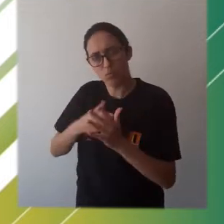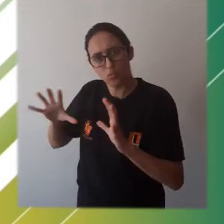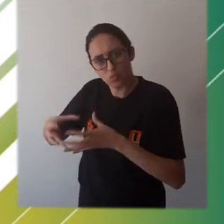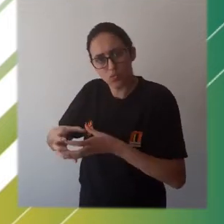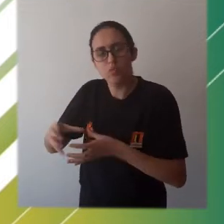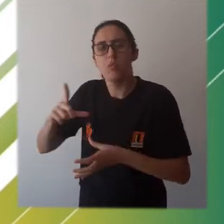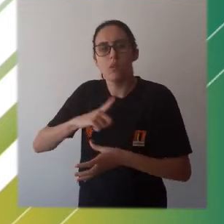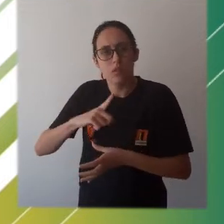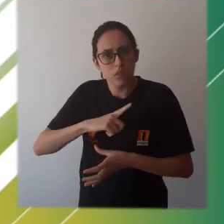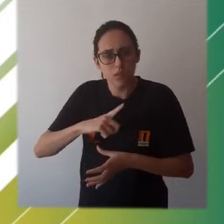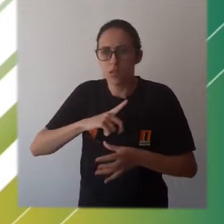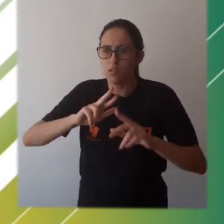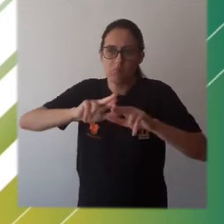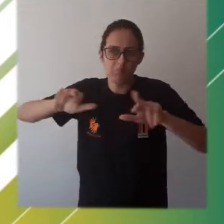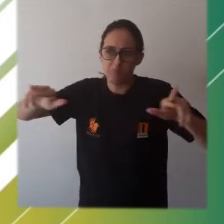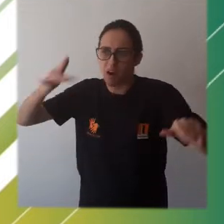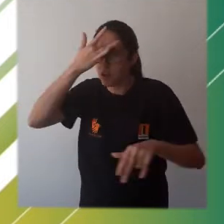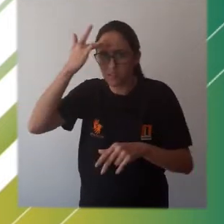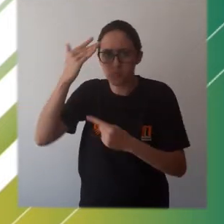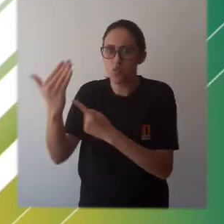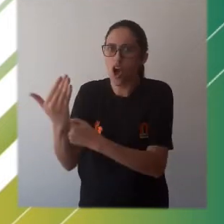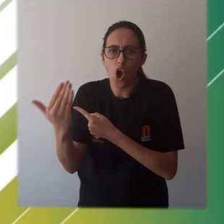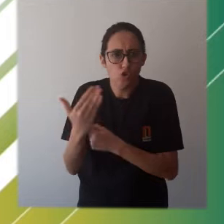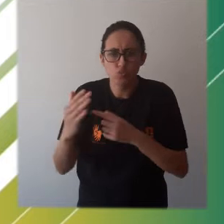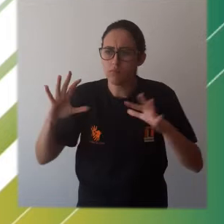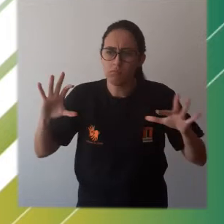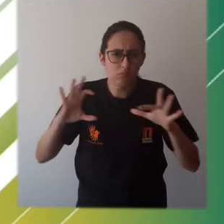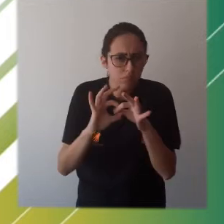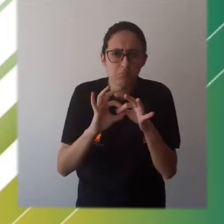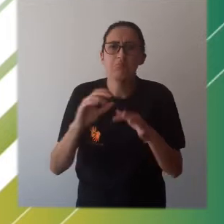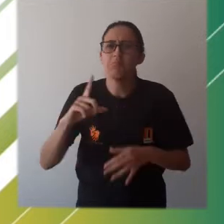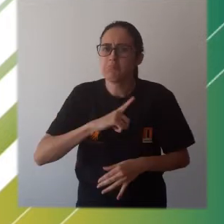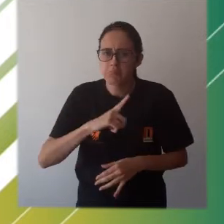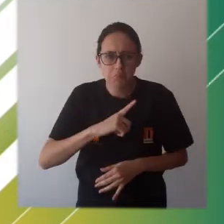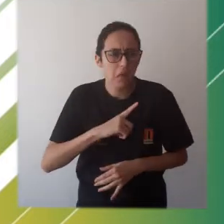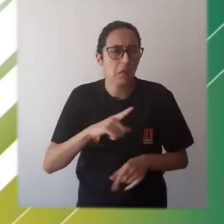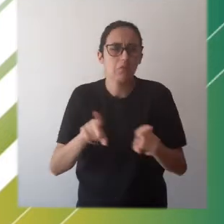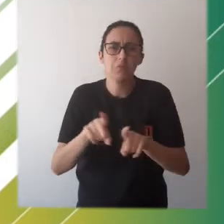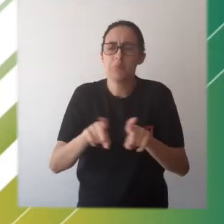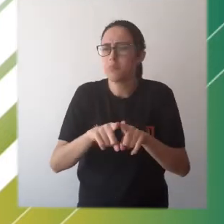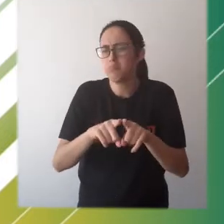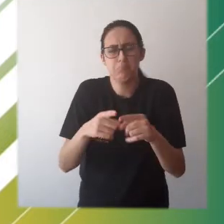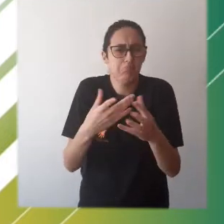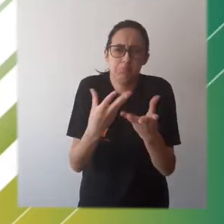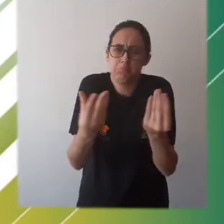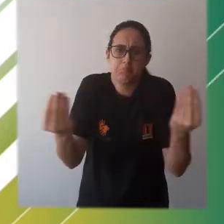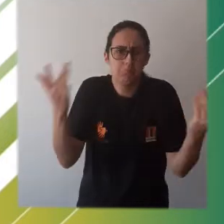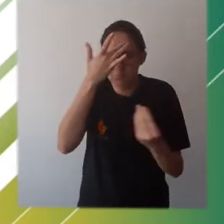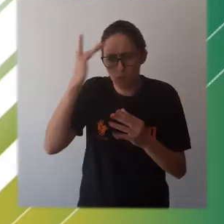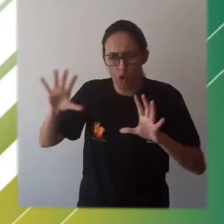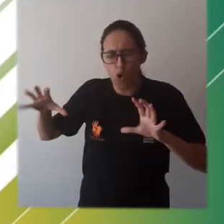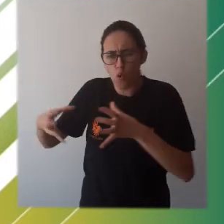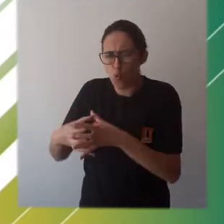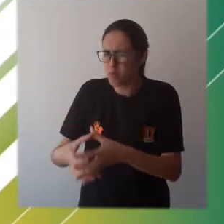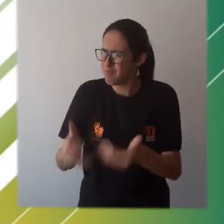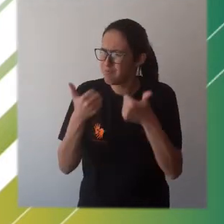do CPB, né? Temos o Tubiba, temos o Walter Russo, temos o Erinaldo, o próprio Misael. Então, nós